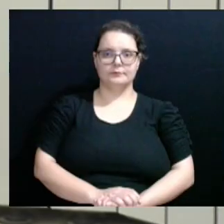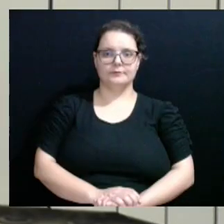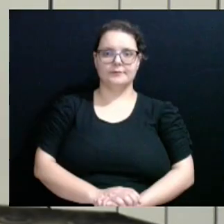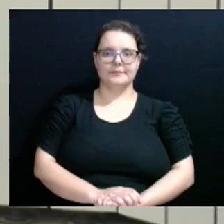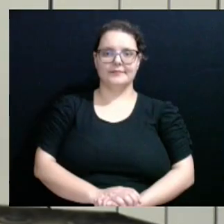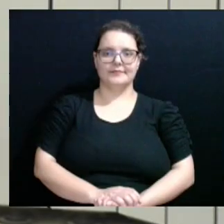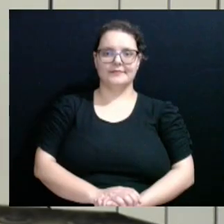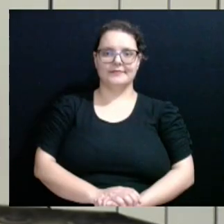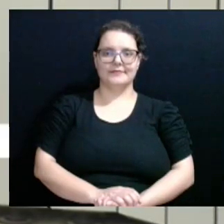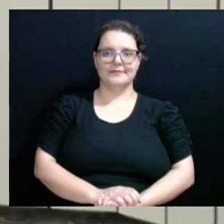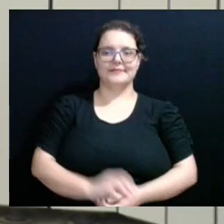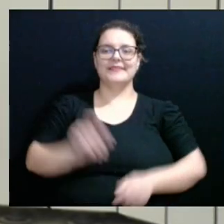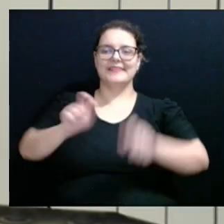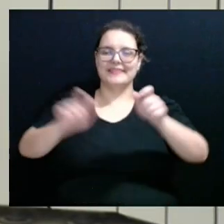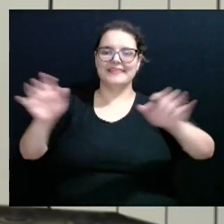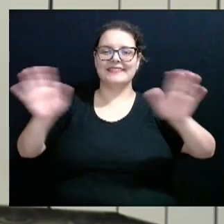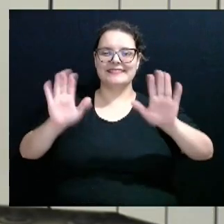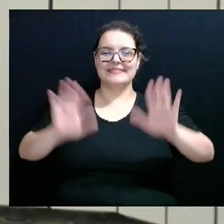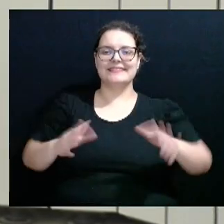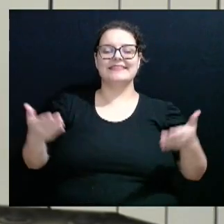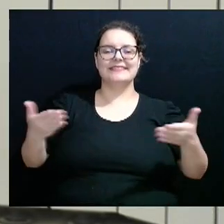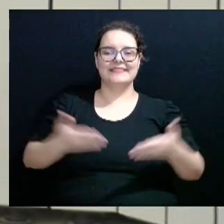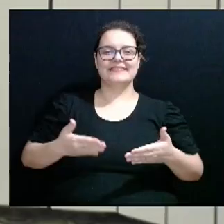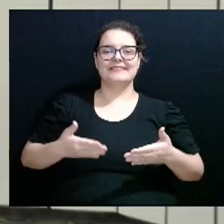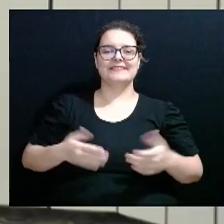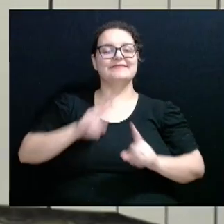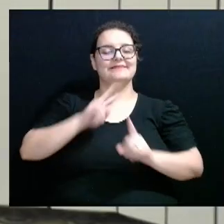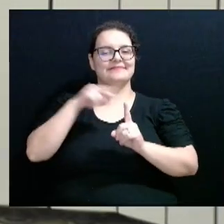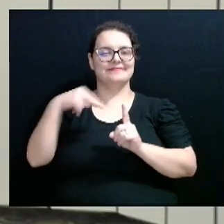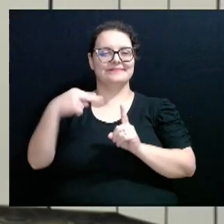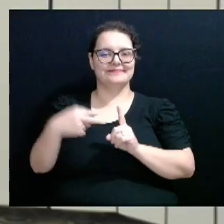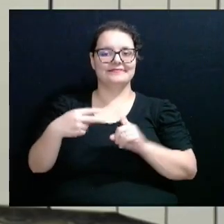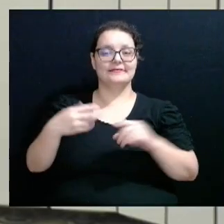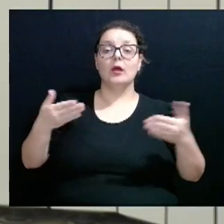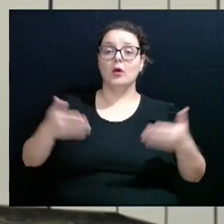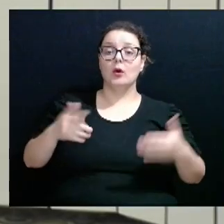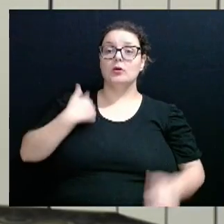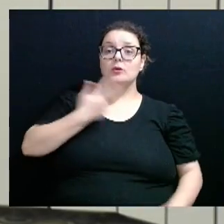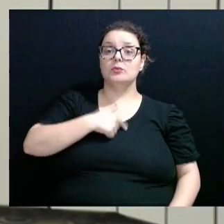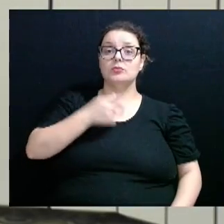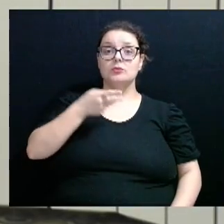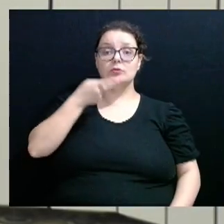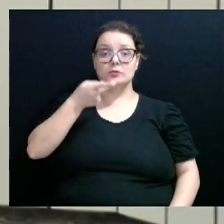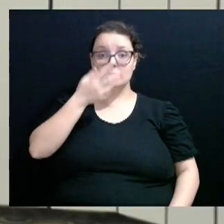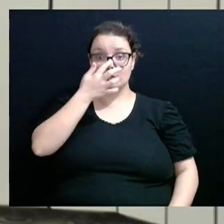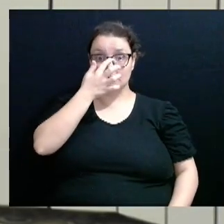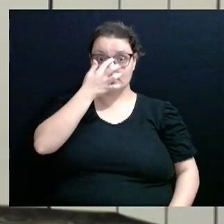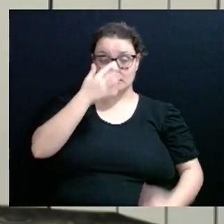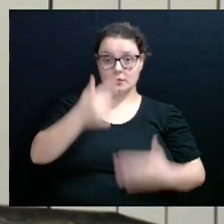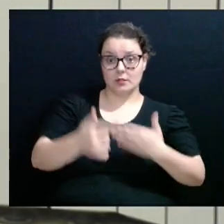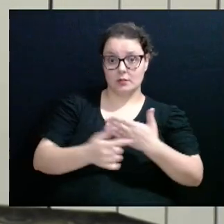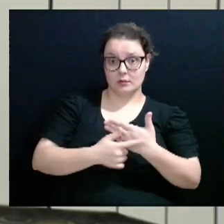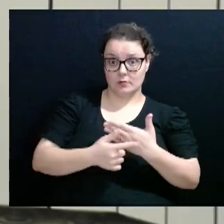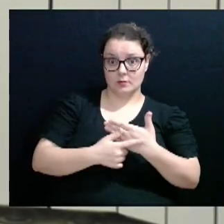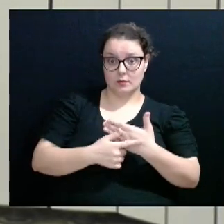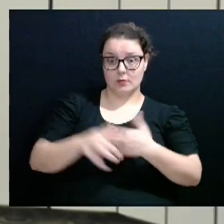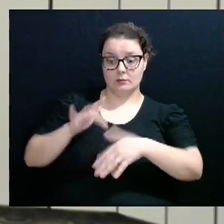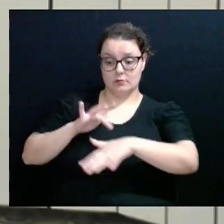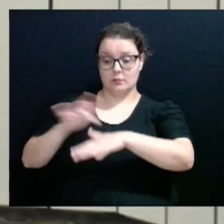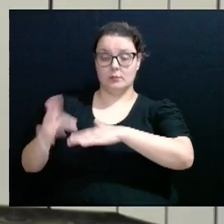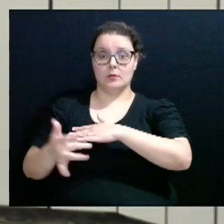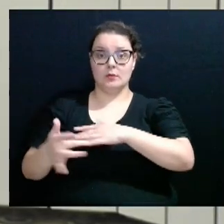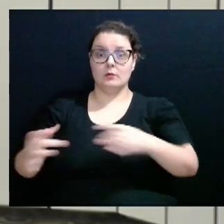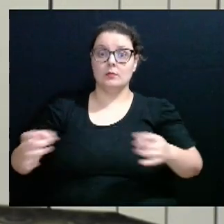Olá, minha gente, está no ar mais um ponto de vista. Hoje nós vamos falar sobre o papel da imprensa no combate ao